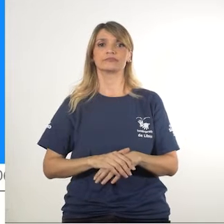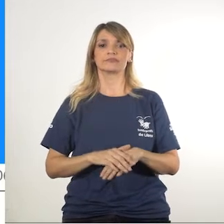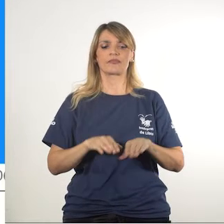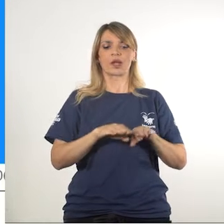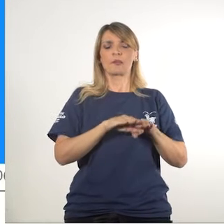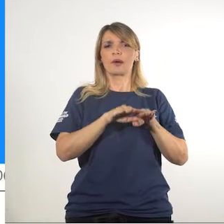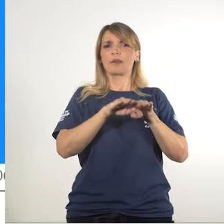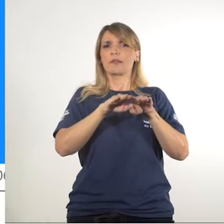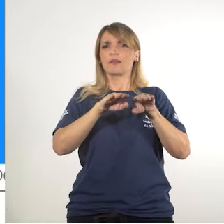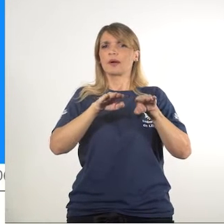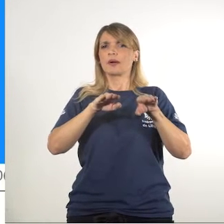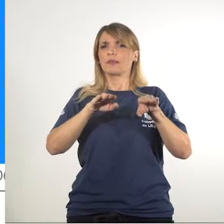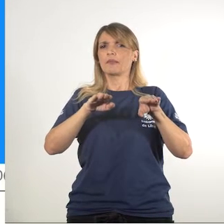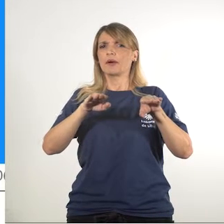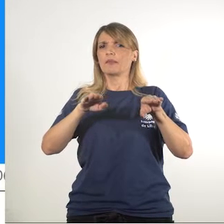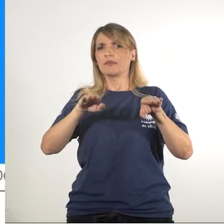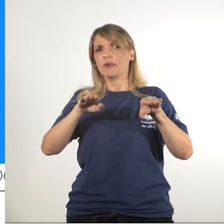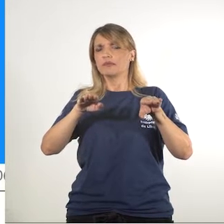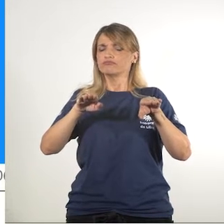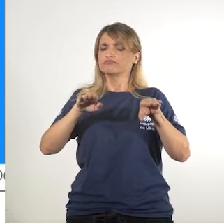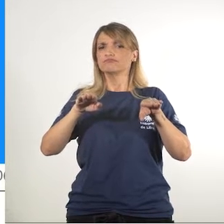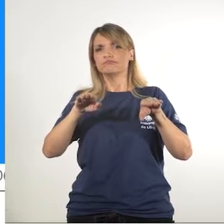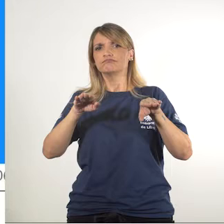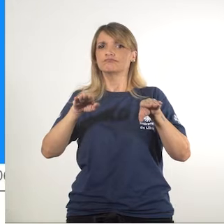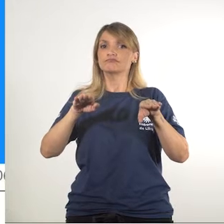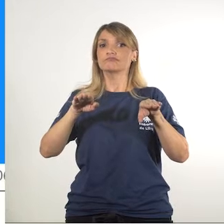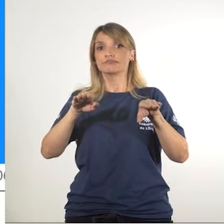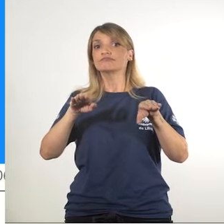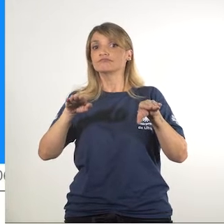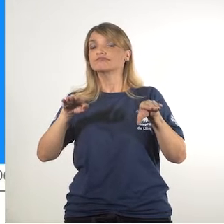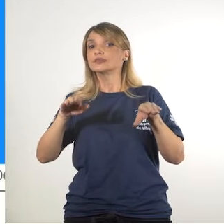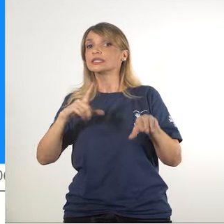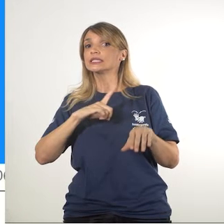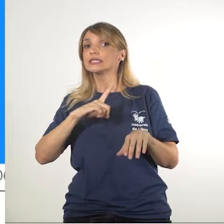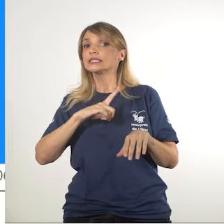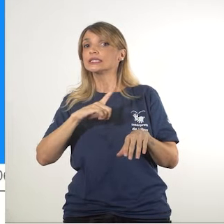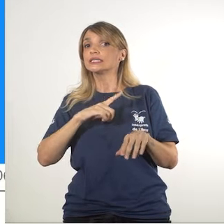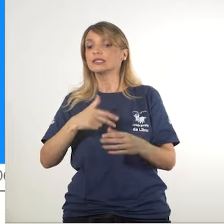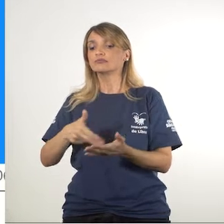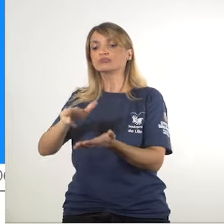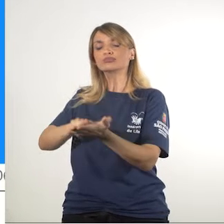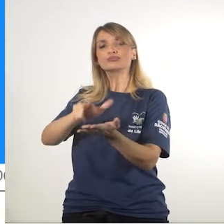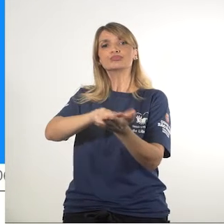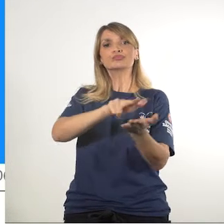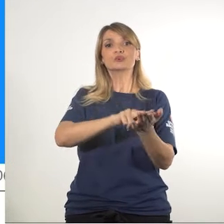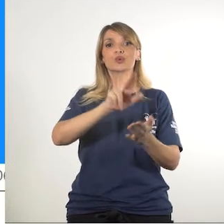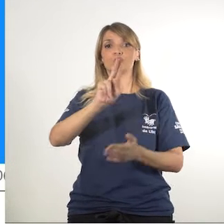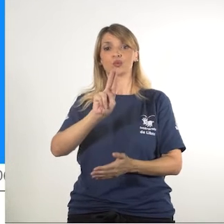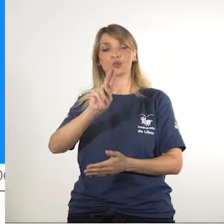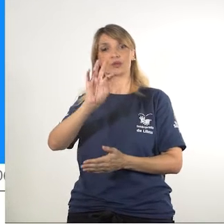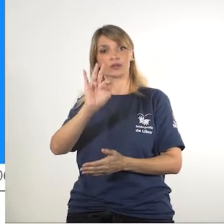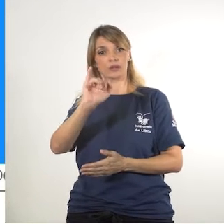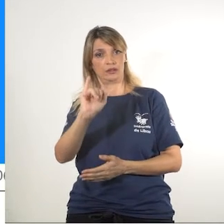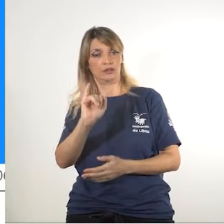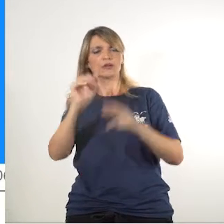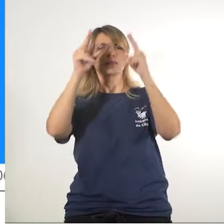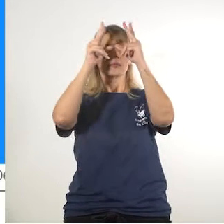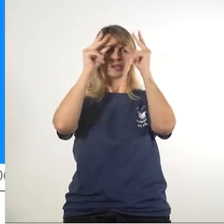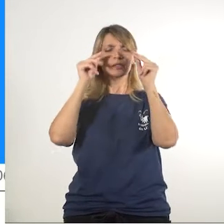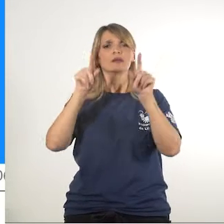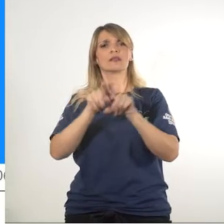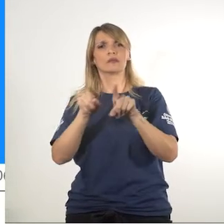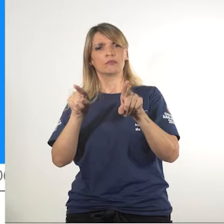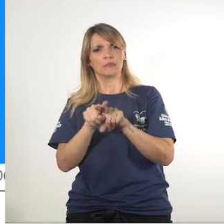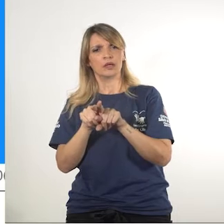estabilidade na ocupação dos nossos leitos de UTI, dos leitos de enfermaria e também